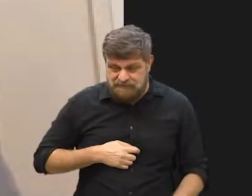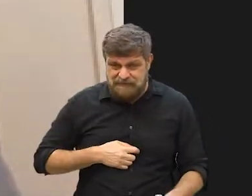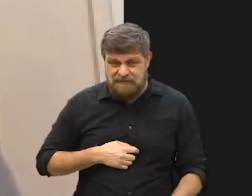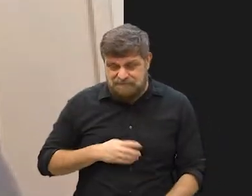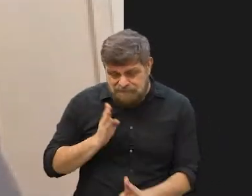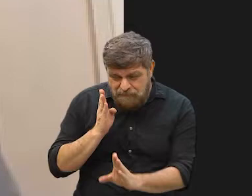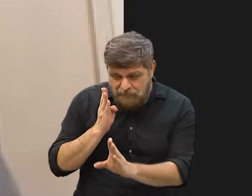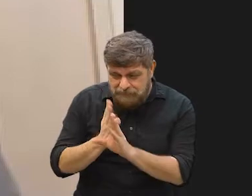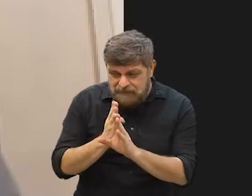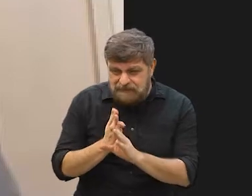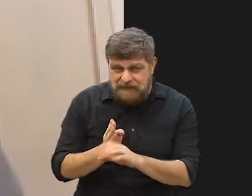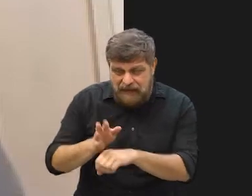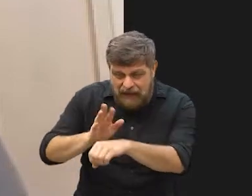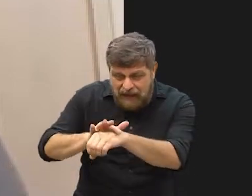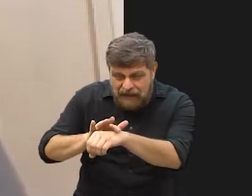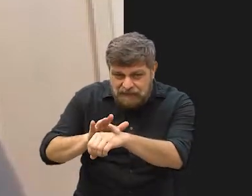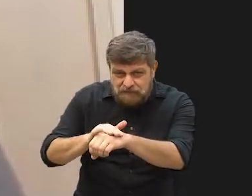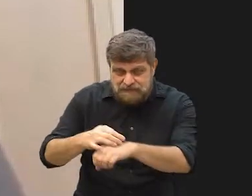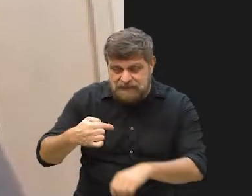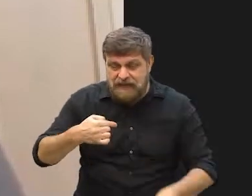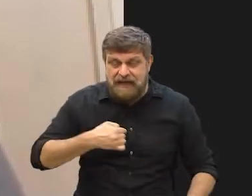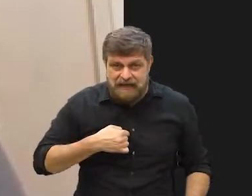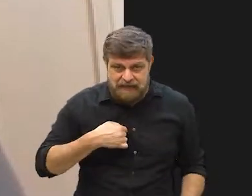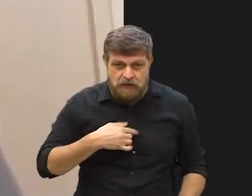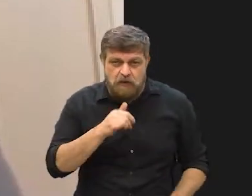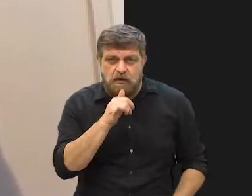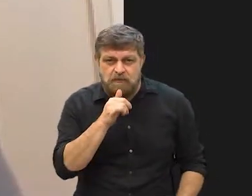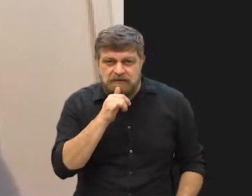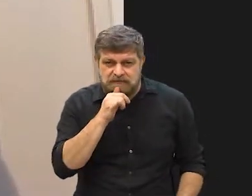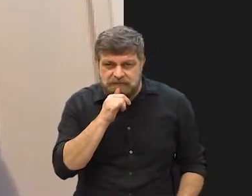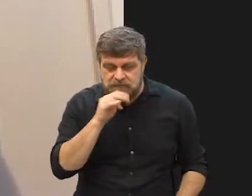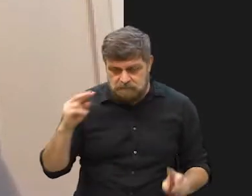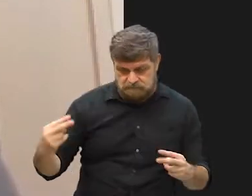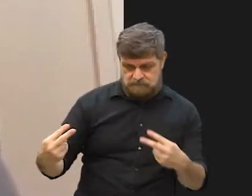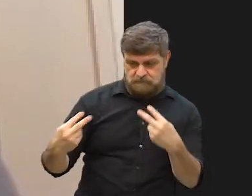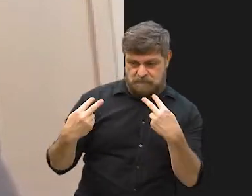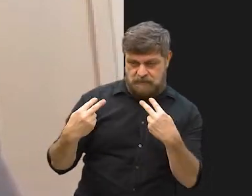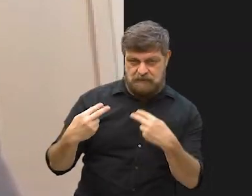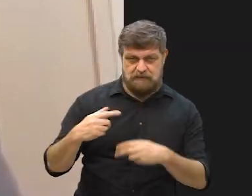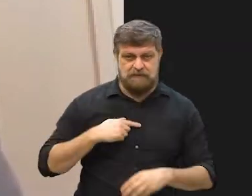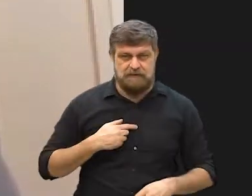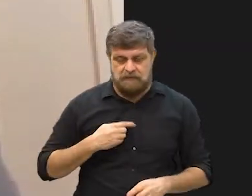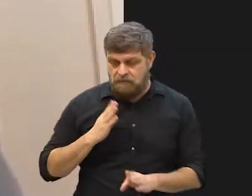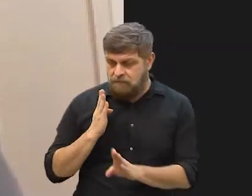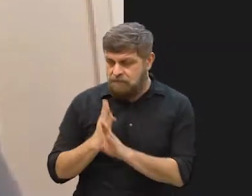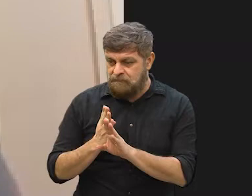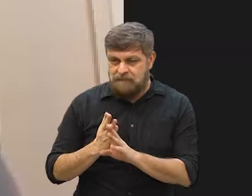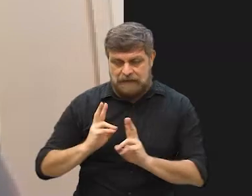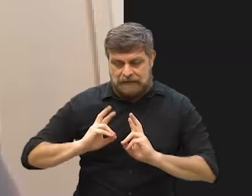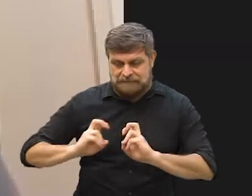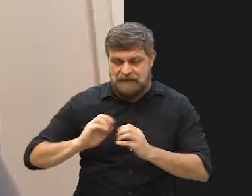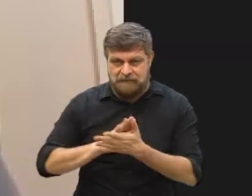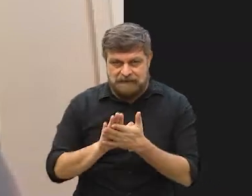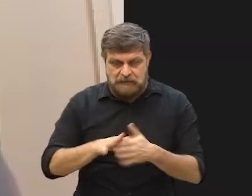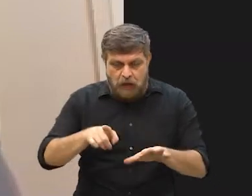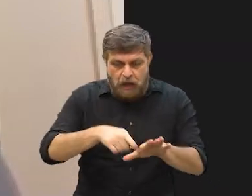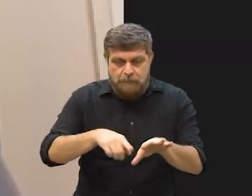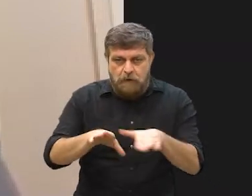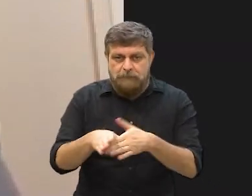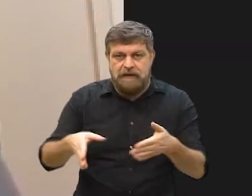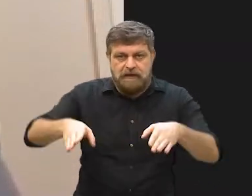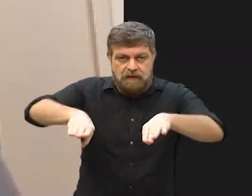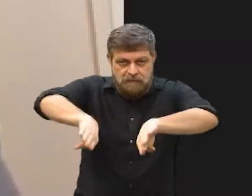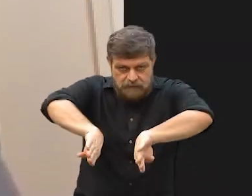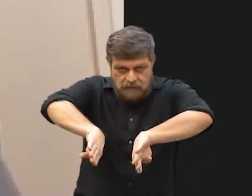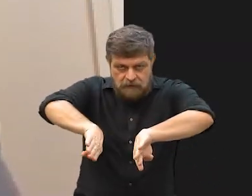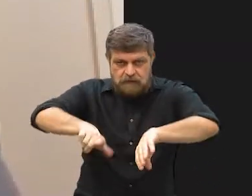né, a doença. No meu caso, que não é tão visível, mas o mais visível é a deformidade no pé, eu acho que